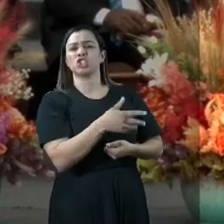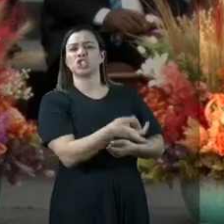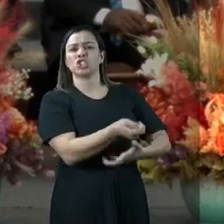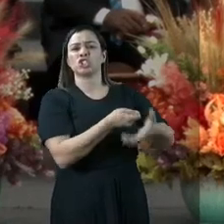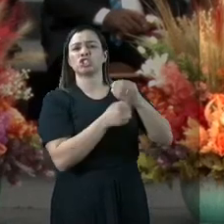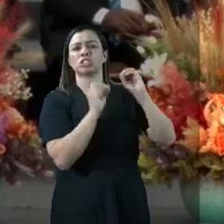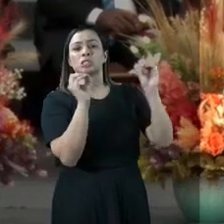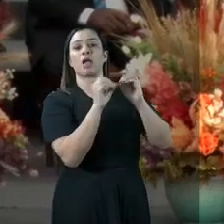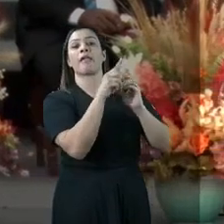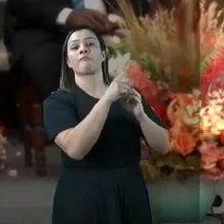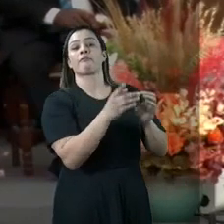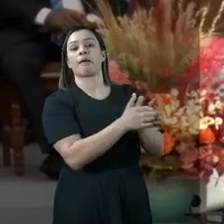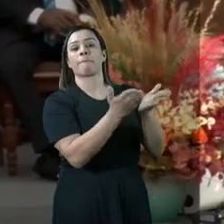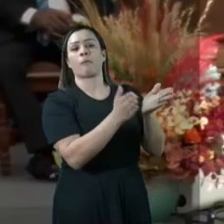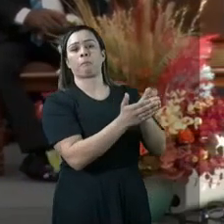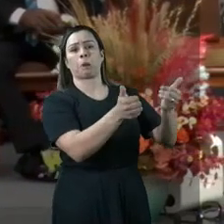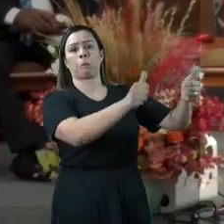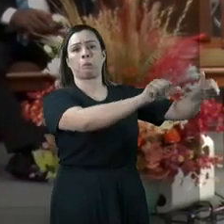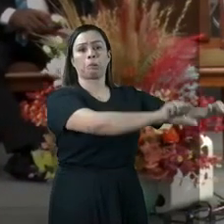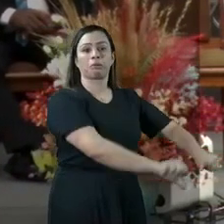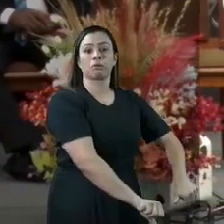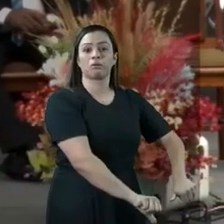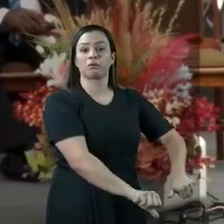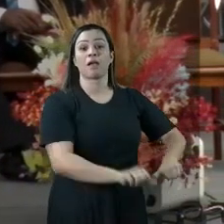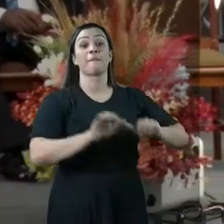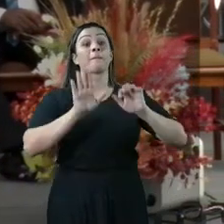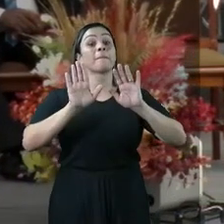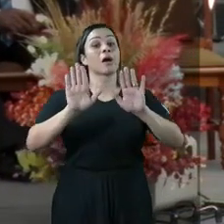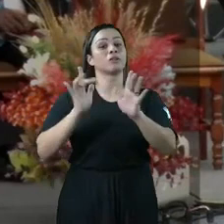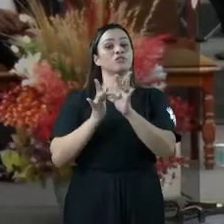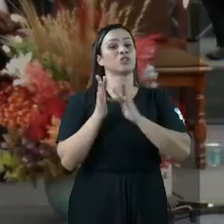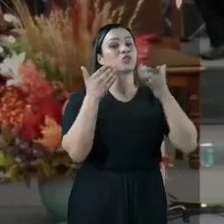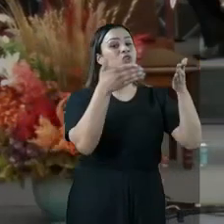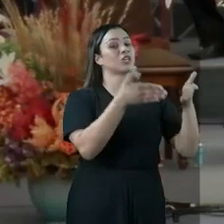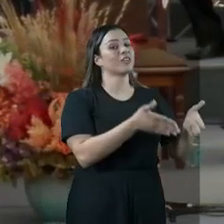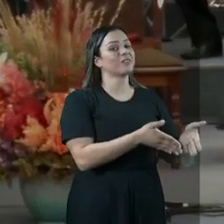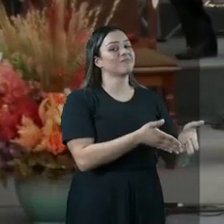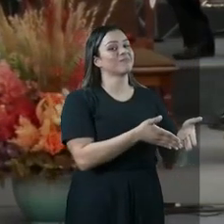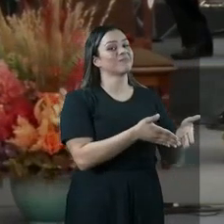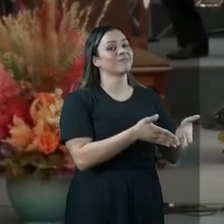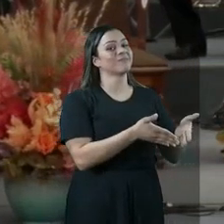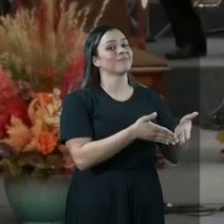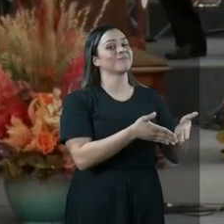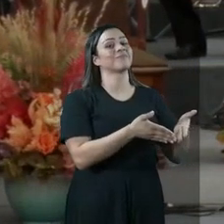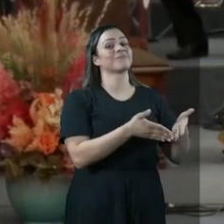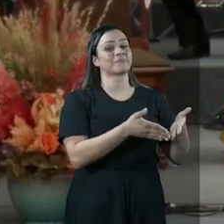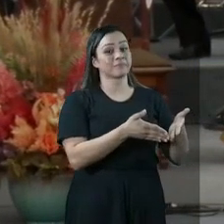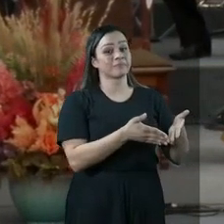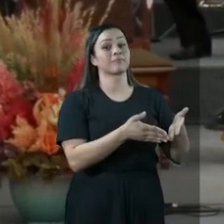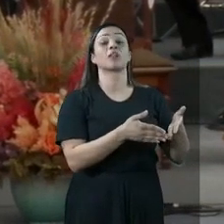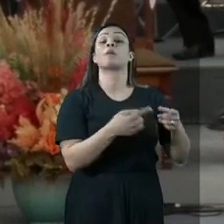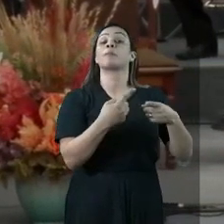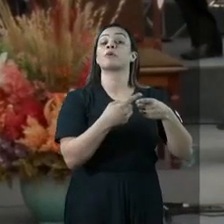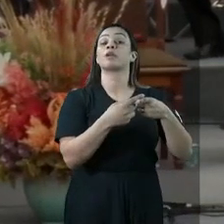a praia do mar da Galileia. Não pescou nada, mas se der espaço eu vou entrar na vida dele. Não pescou nada, mas se der espaço